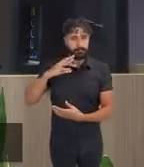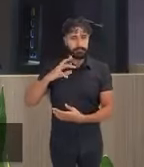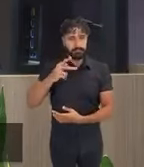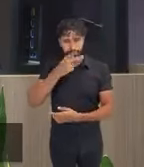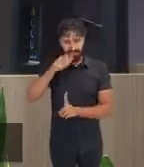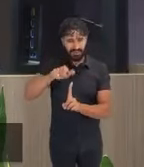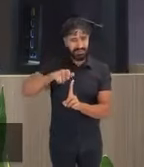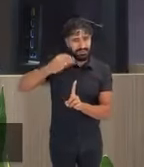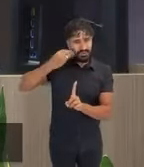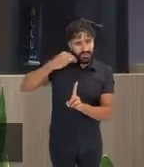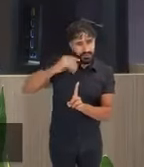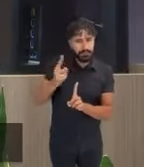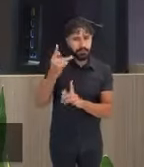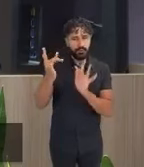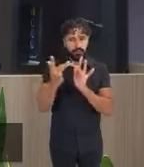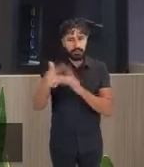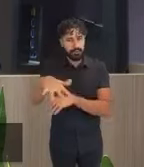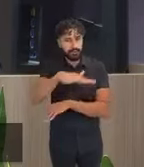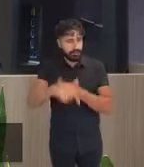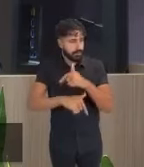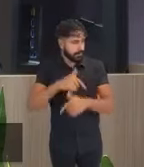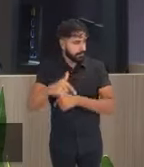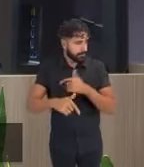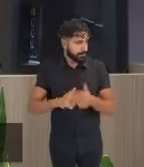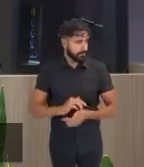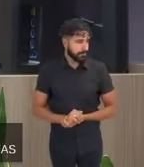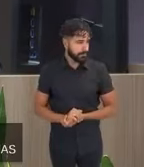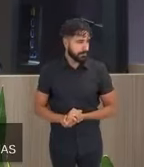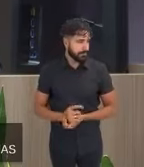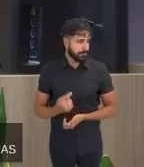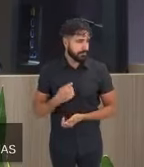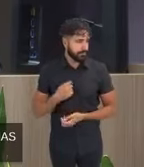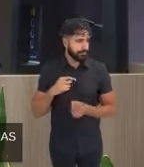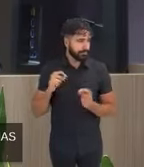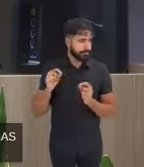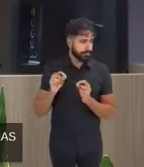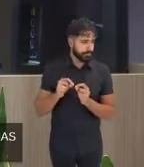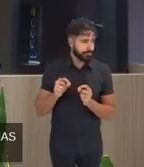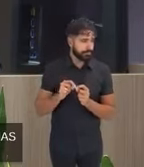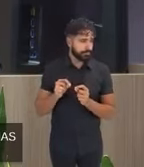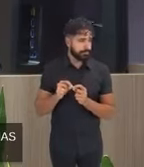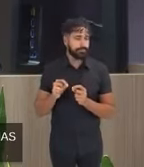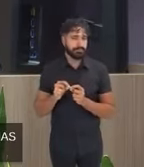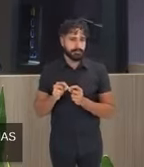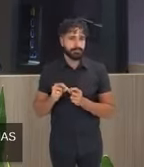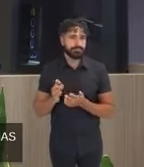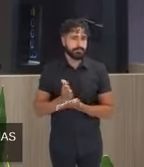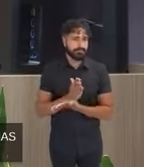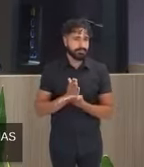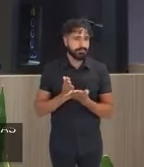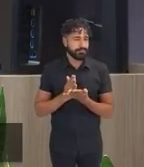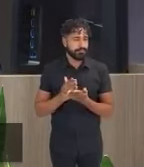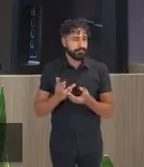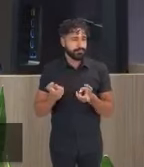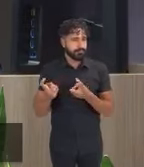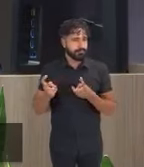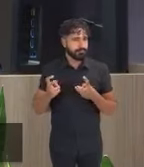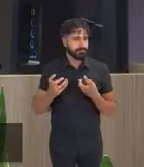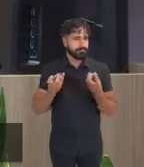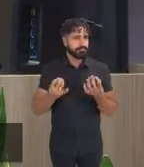de primeiro contato com o mundo do trabalho. Eu fiz algumas observações, algumas considerações. Sempre que eu falo aqui sobre